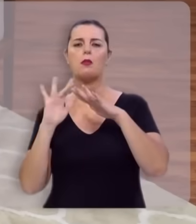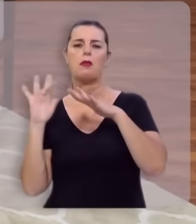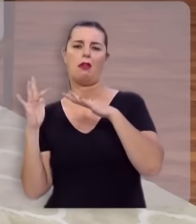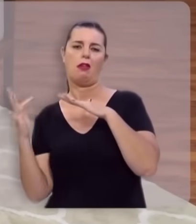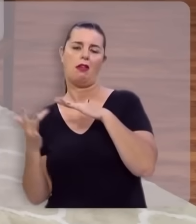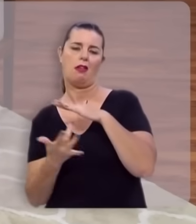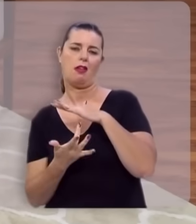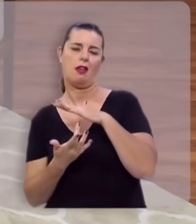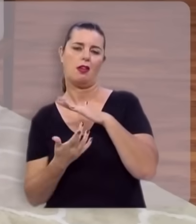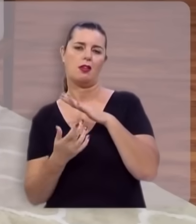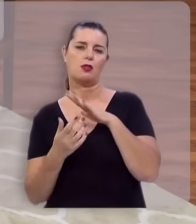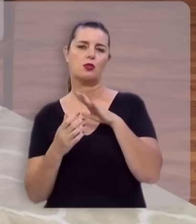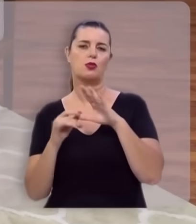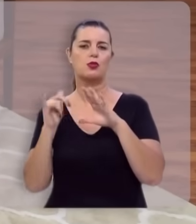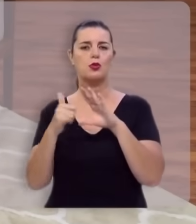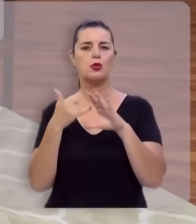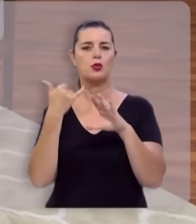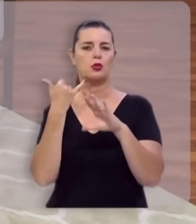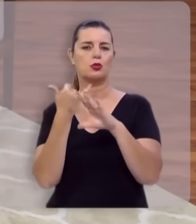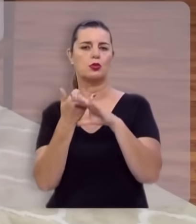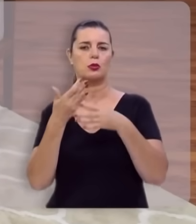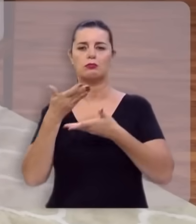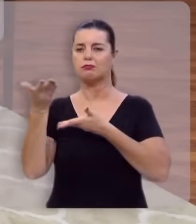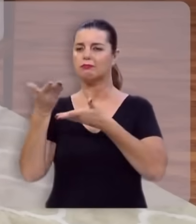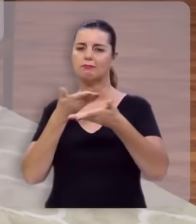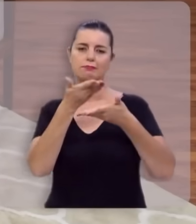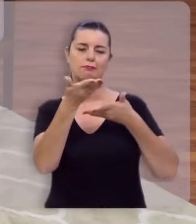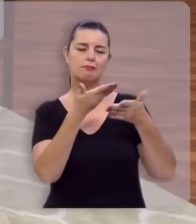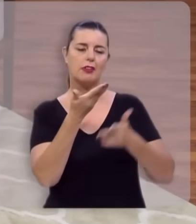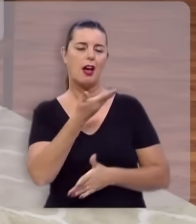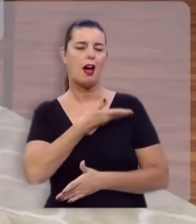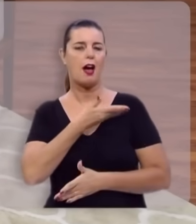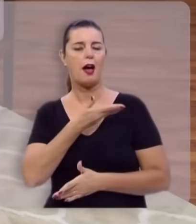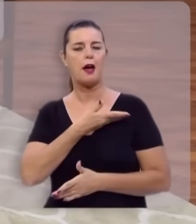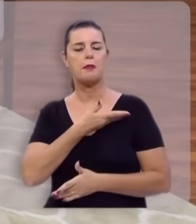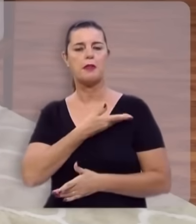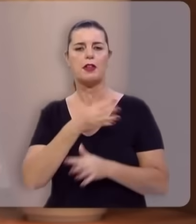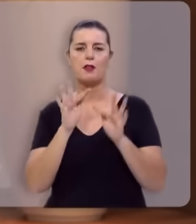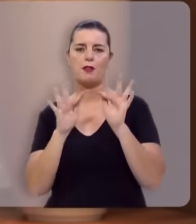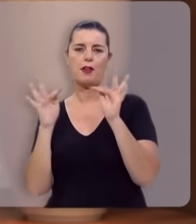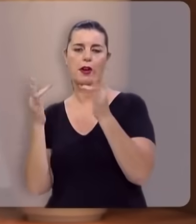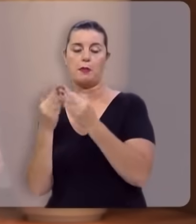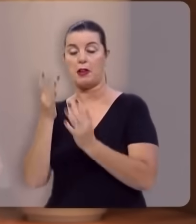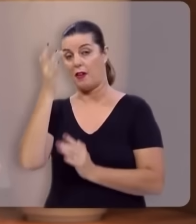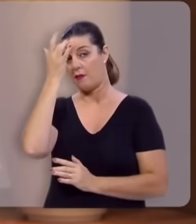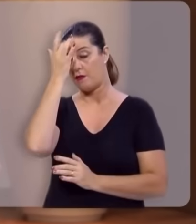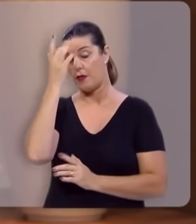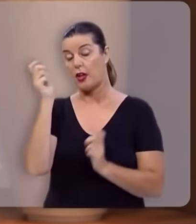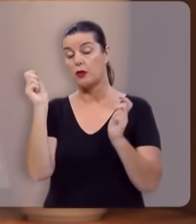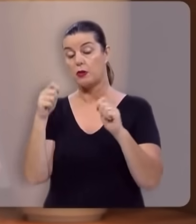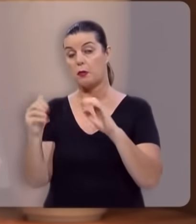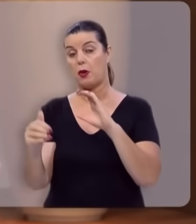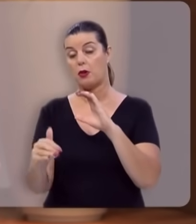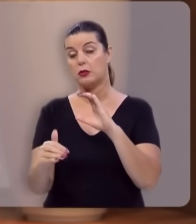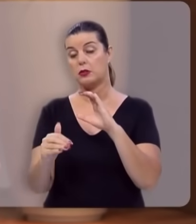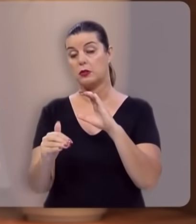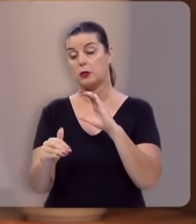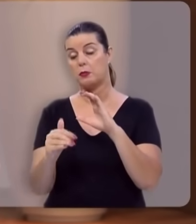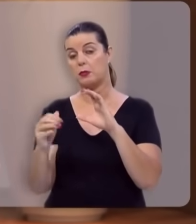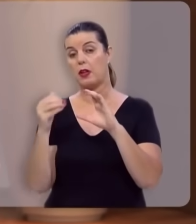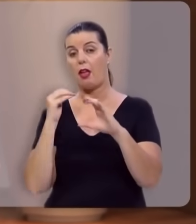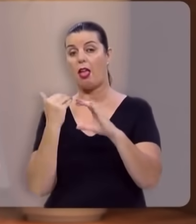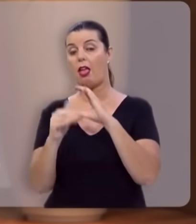mídias sociais, nosso canal no YouTube e compartilhar com seus amigos e parentes. É muito fácil, basta você